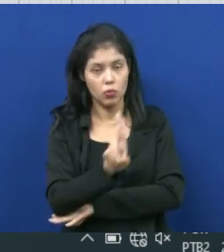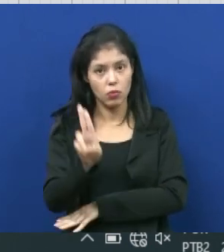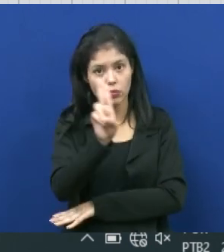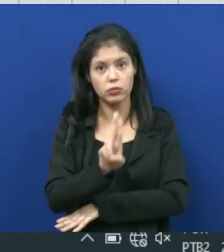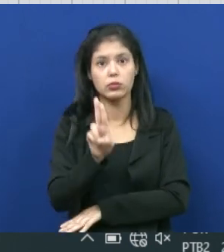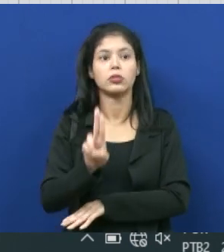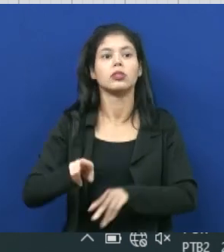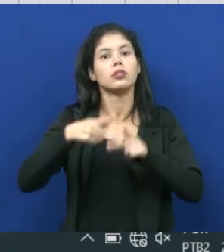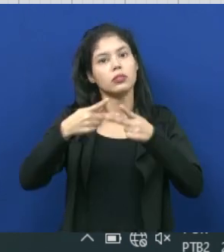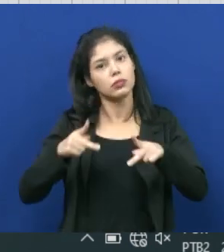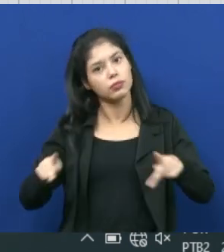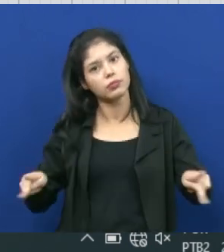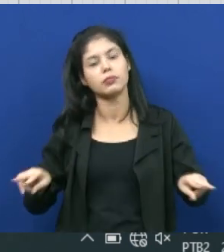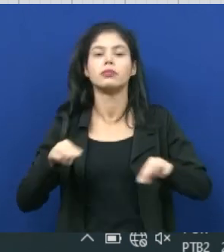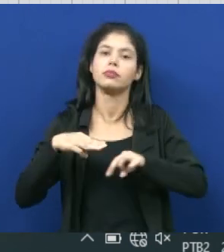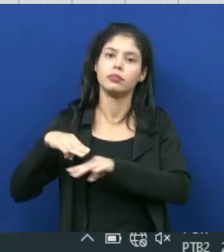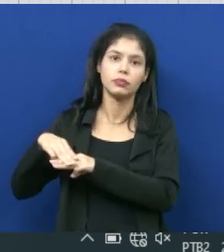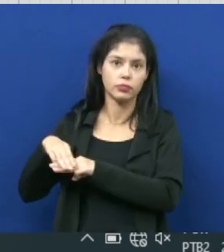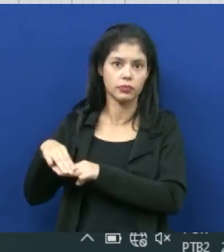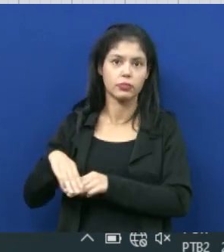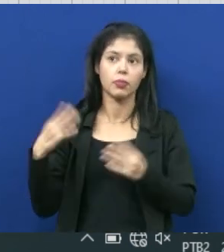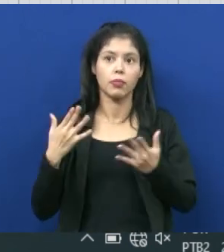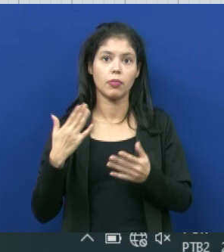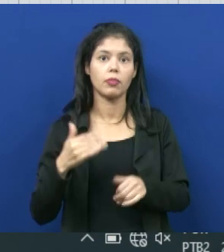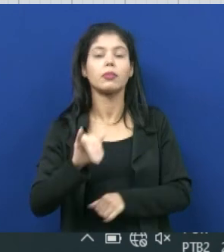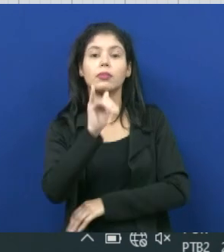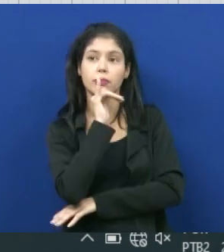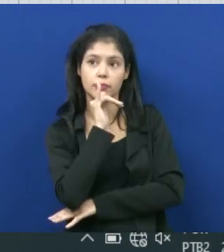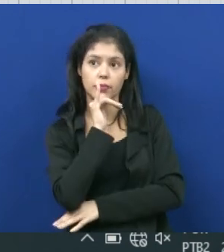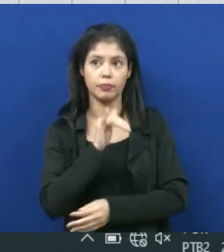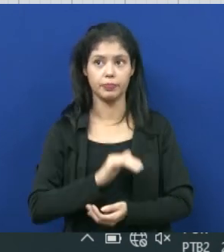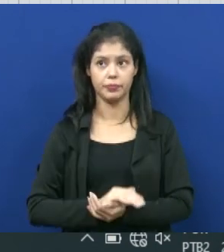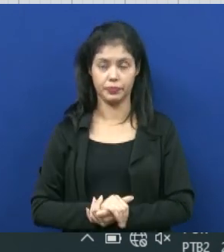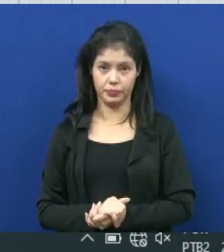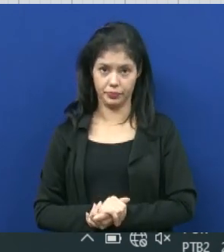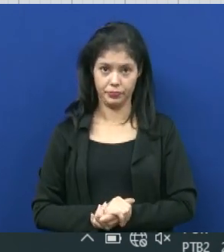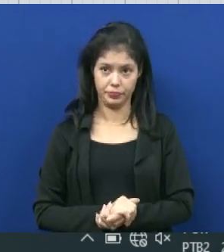GeoGebra. E vamos partir para um exemplo.